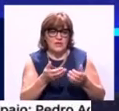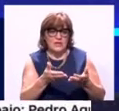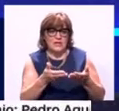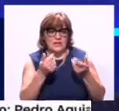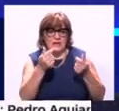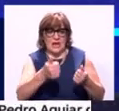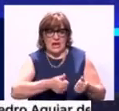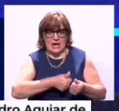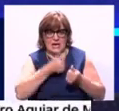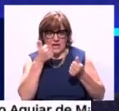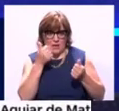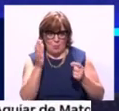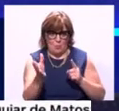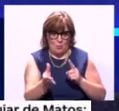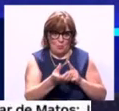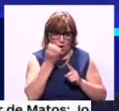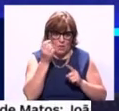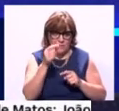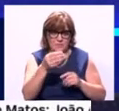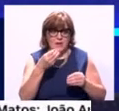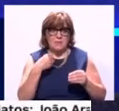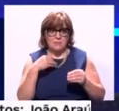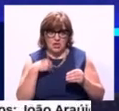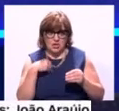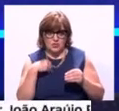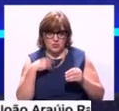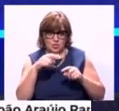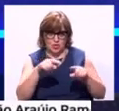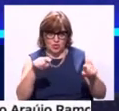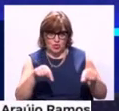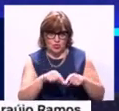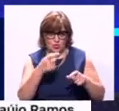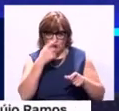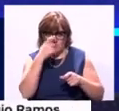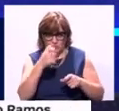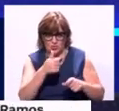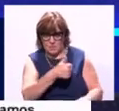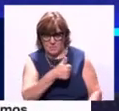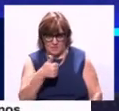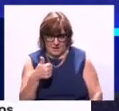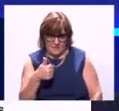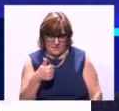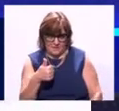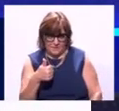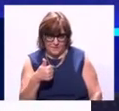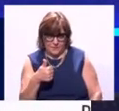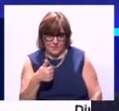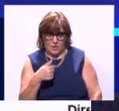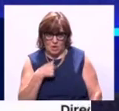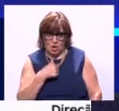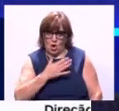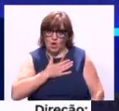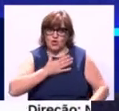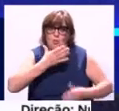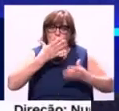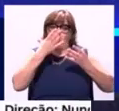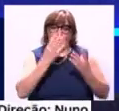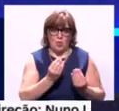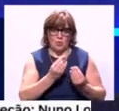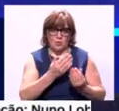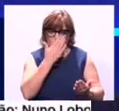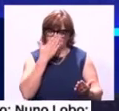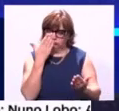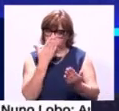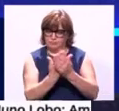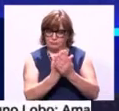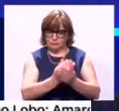essa vitória. Nesses mesmos estúdios, uma pessoa, Bernardino Barros, que eu prezo muito, foi